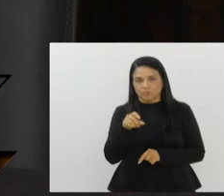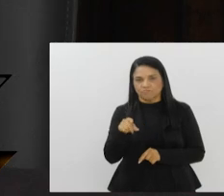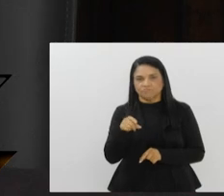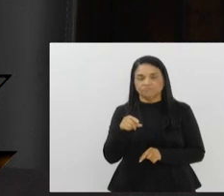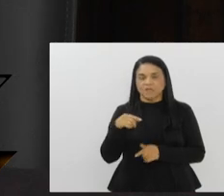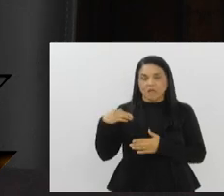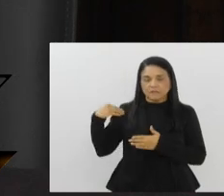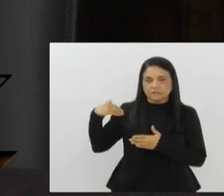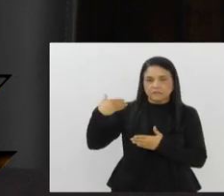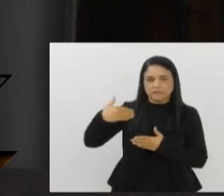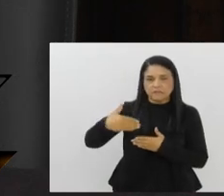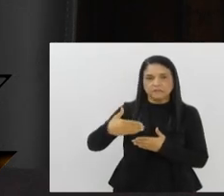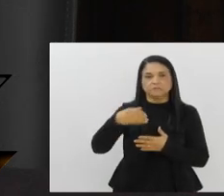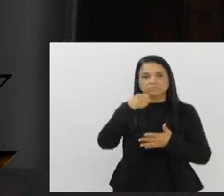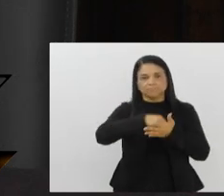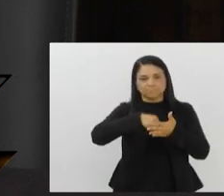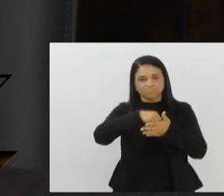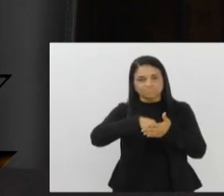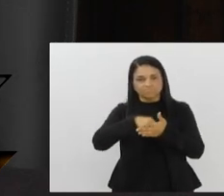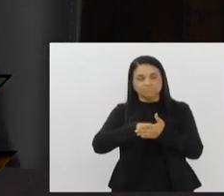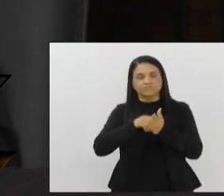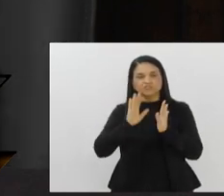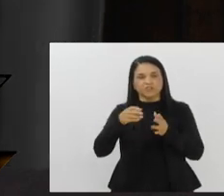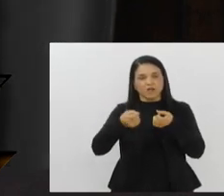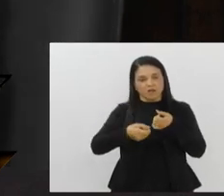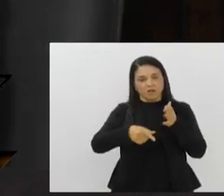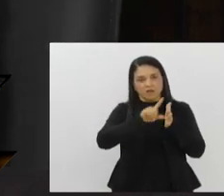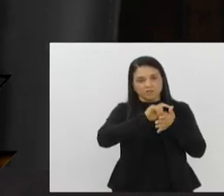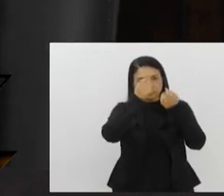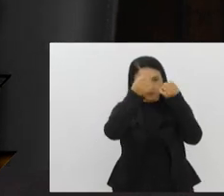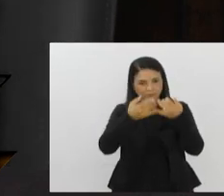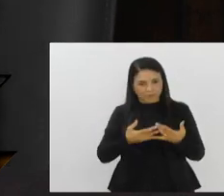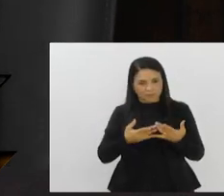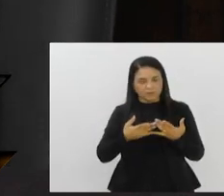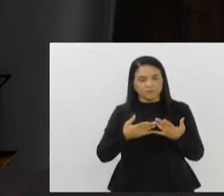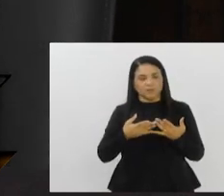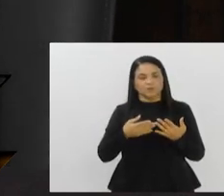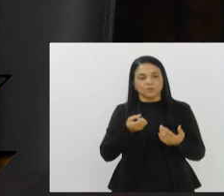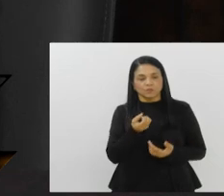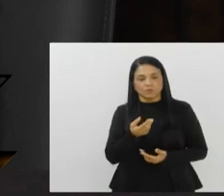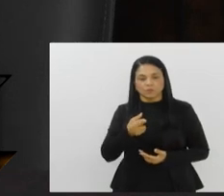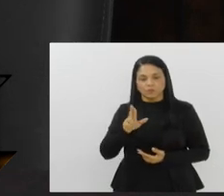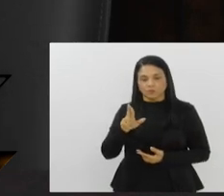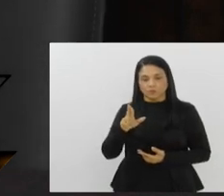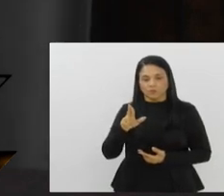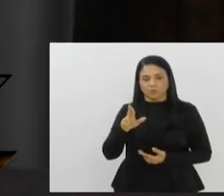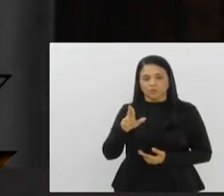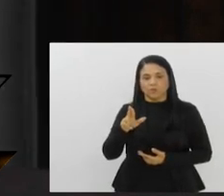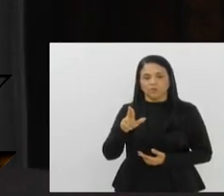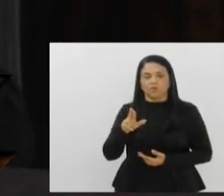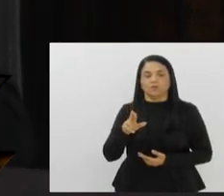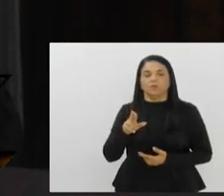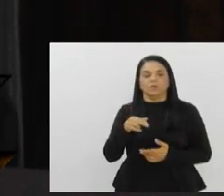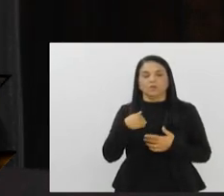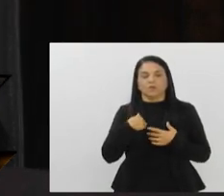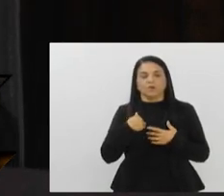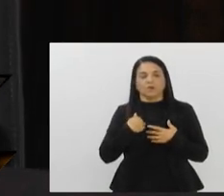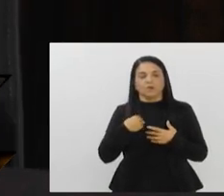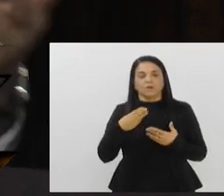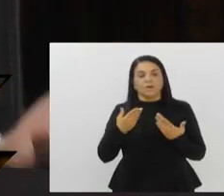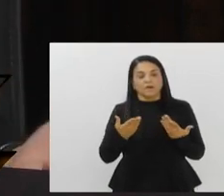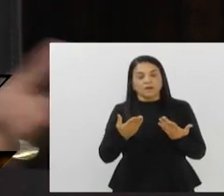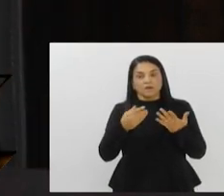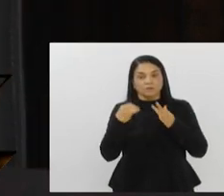mencionada pelo Dr Renato Tonini com relação ao portal voz humana que o Instituto tem o